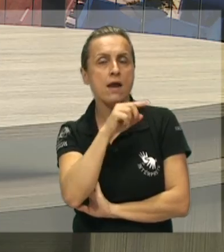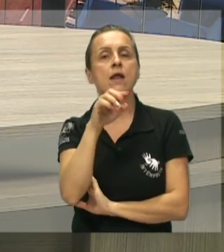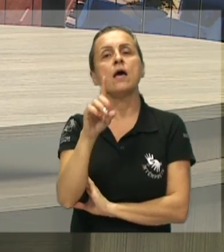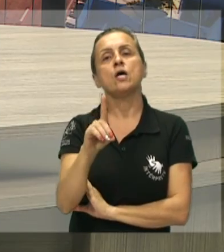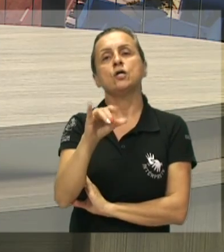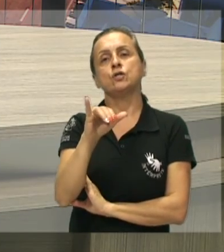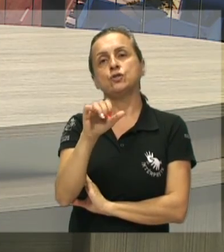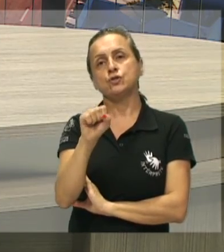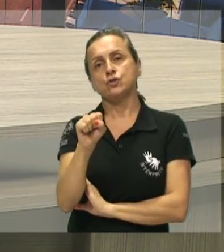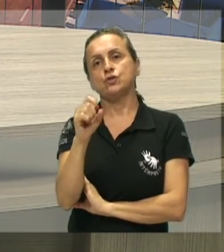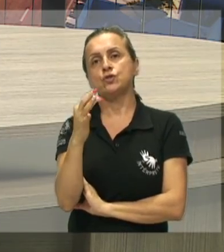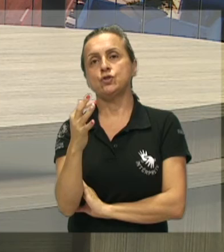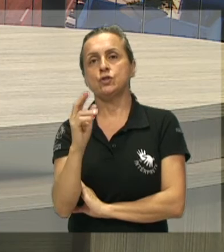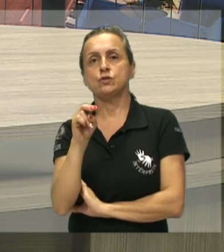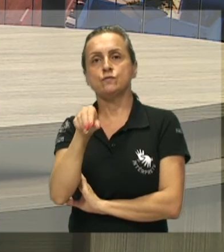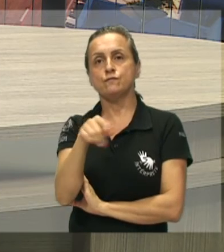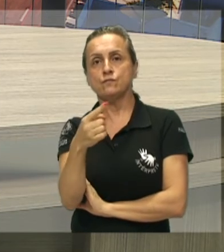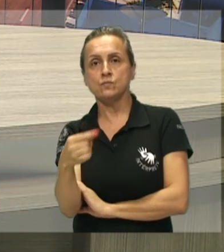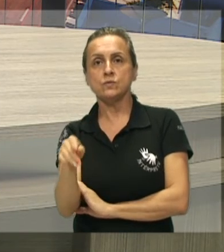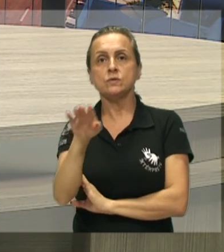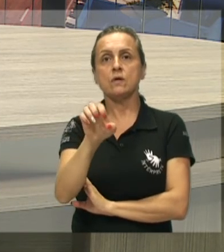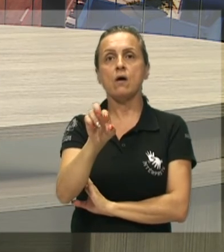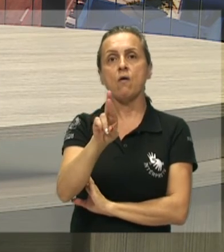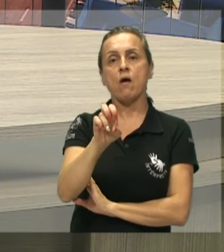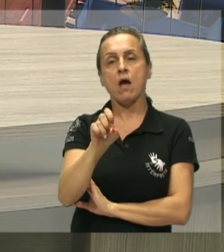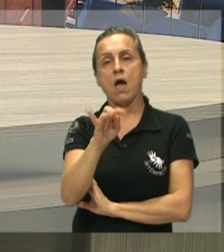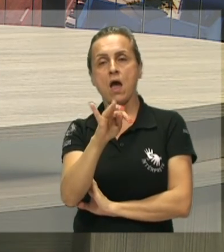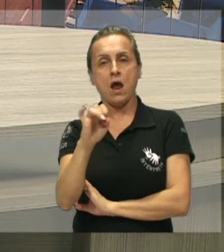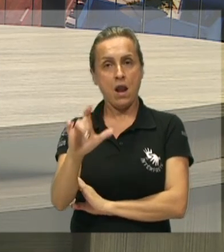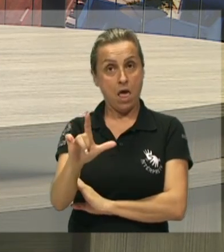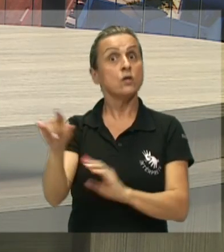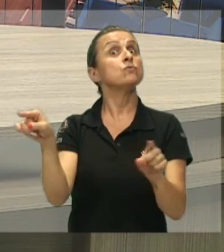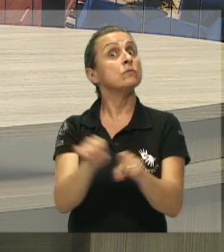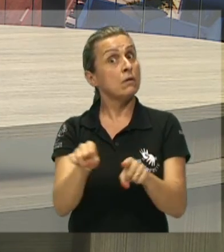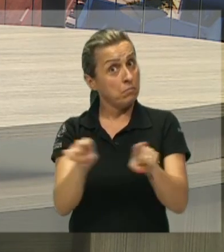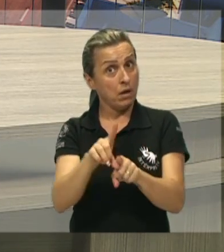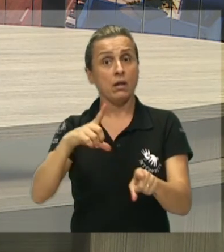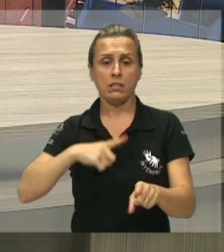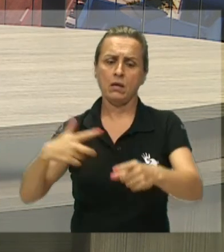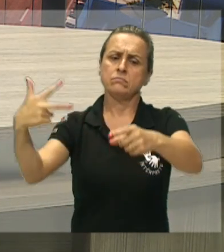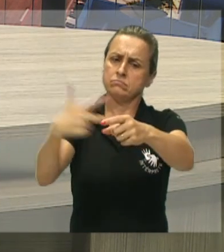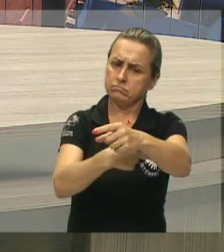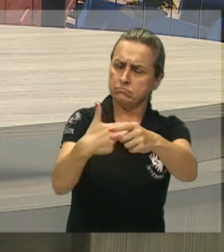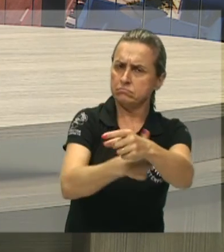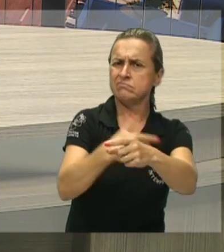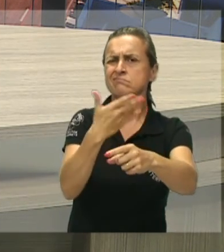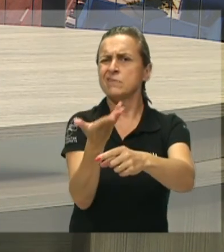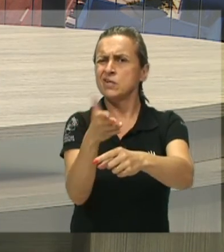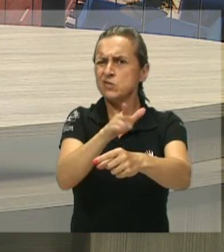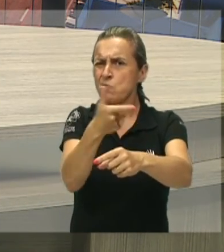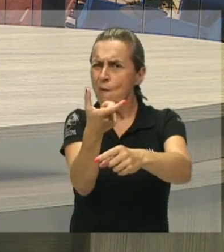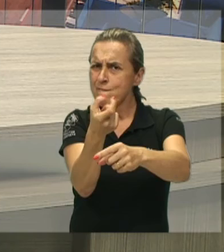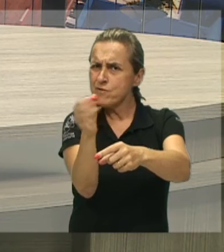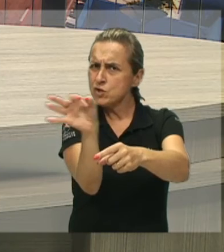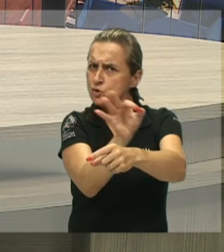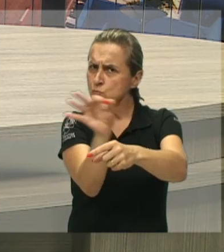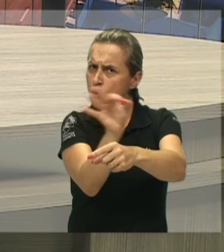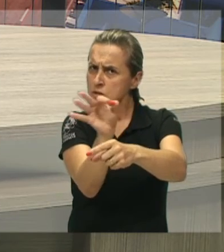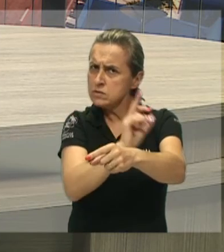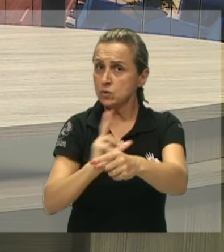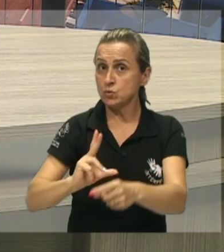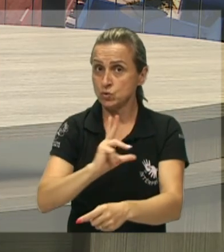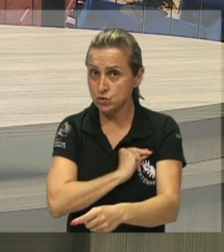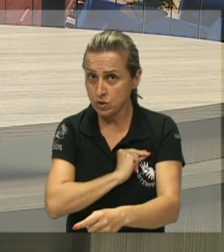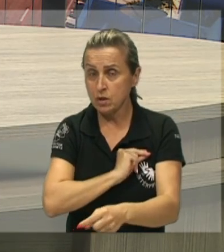menor na radioterapia, mas existe na cirurgia também um percentual de 20% em todas as cirurgias. Tem um